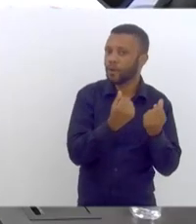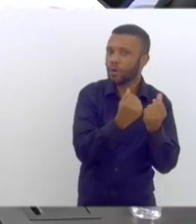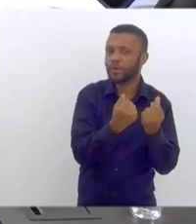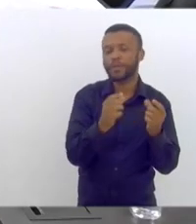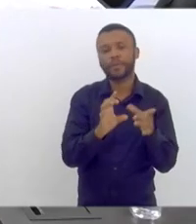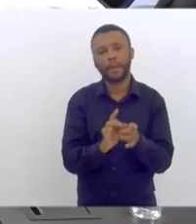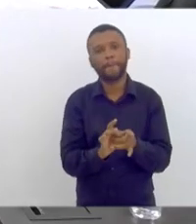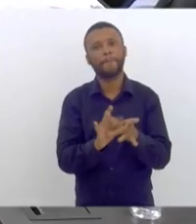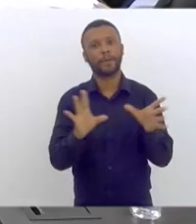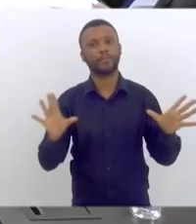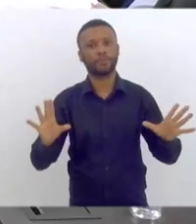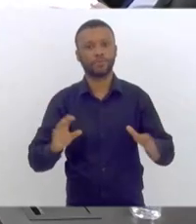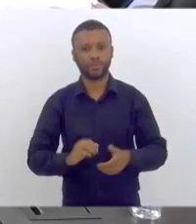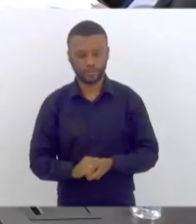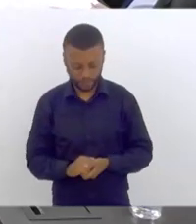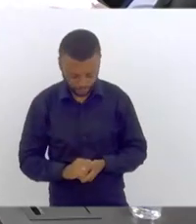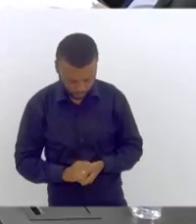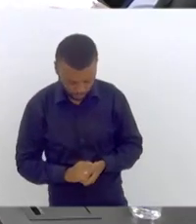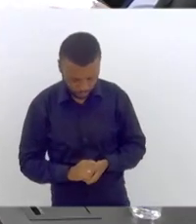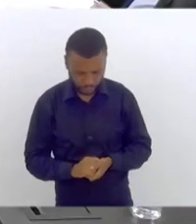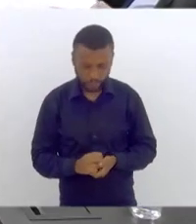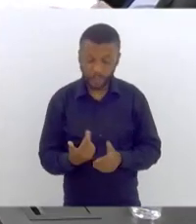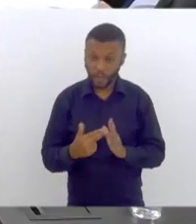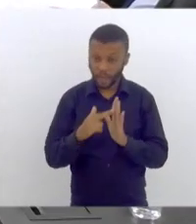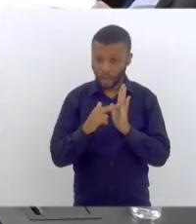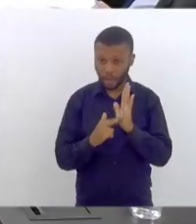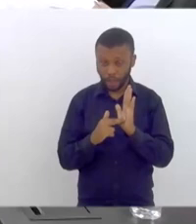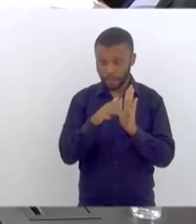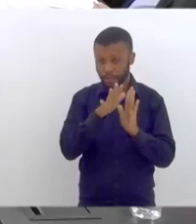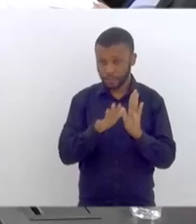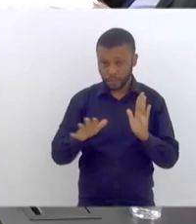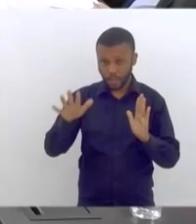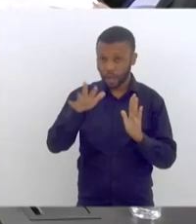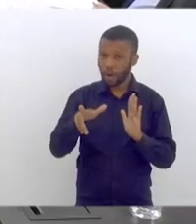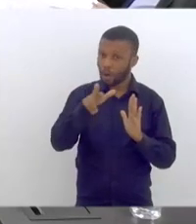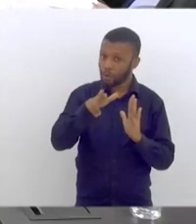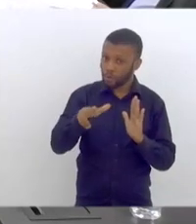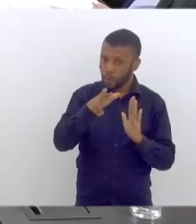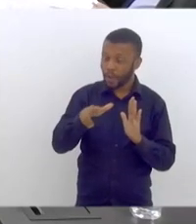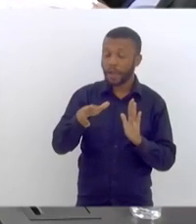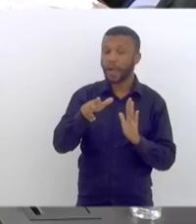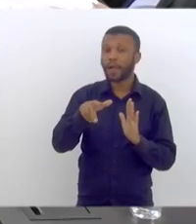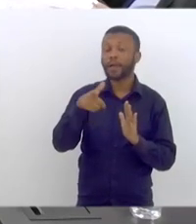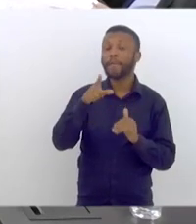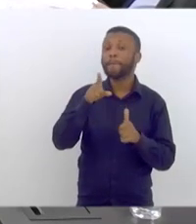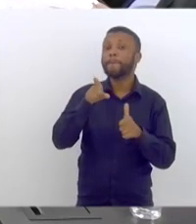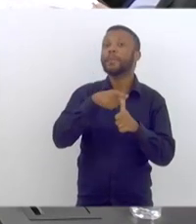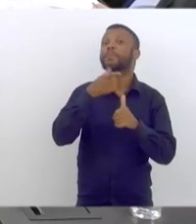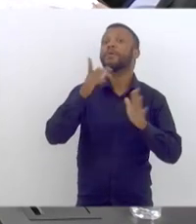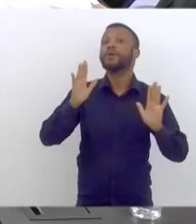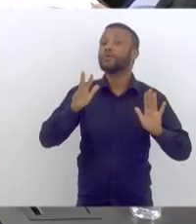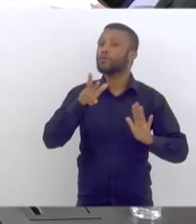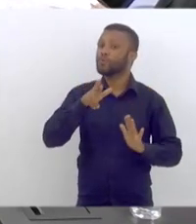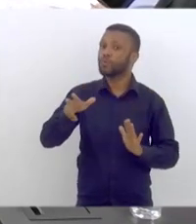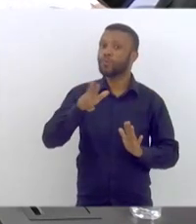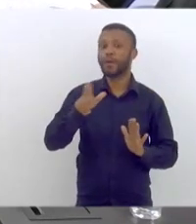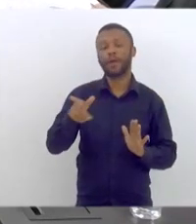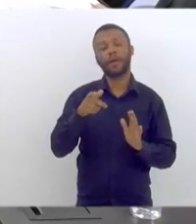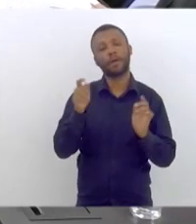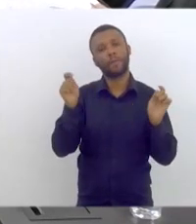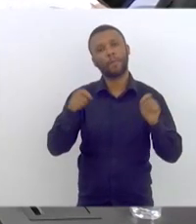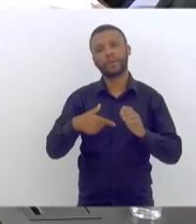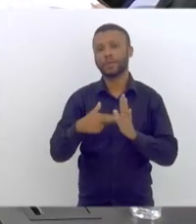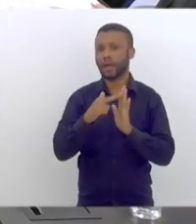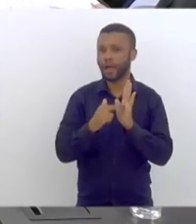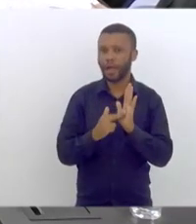permitido e a regra não é quem chegou primeiro né ele podia ser a regra